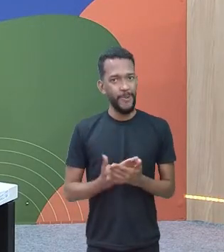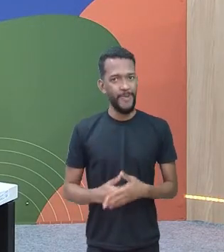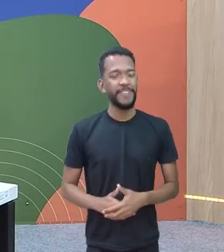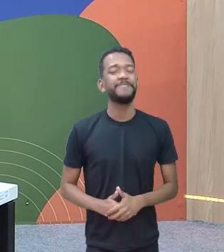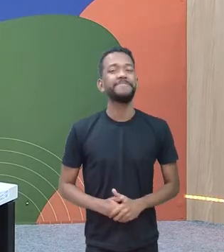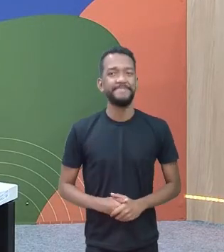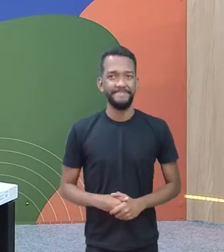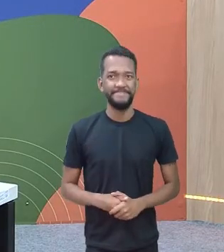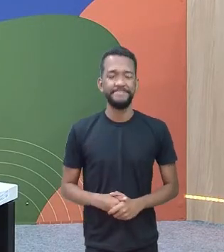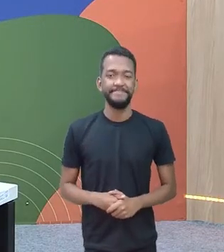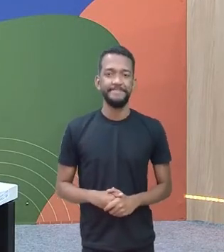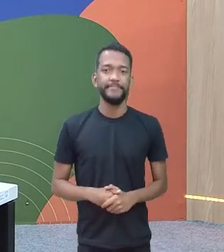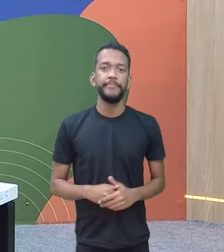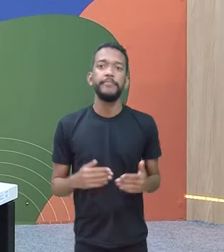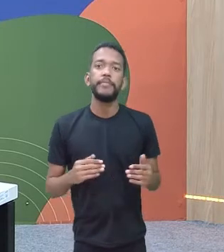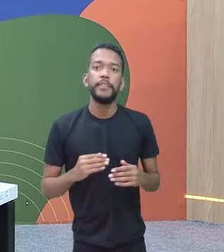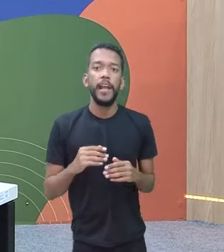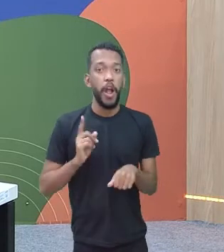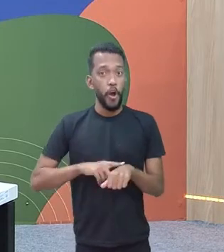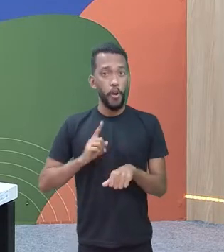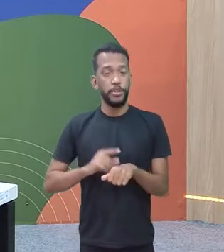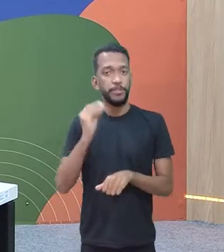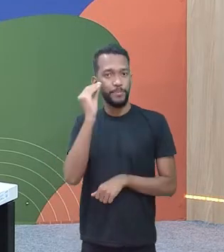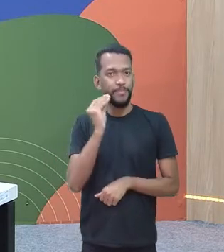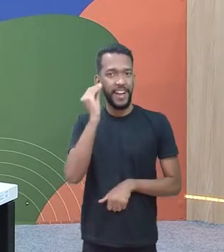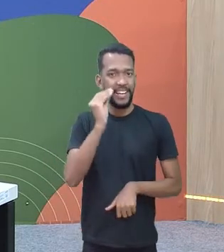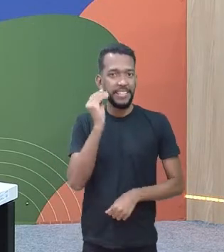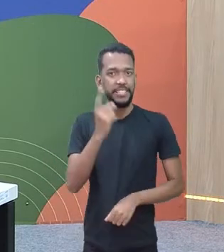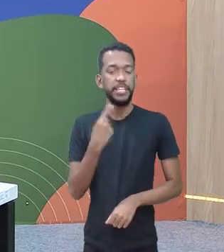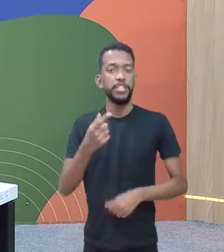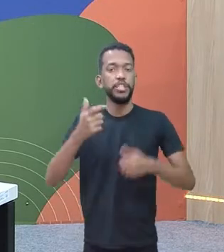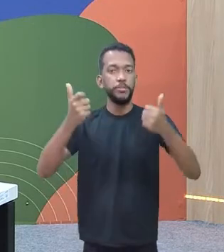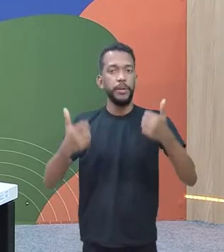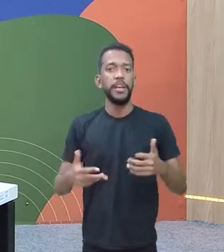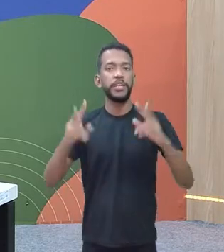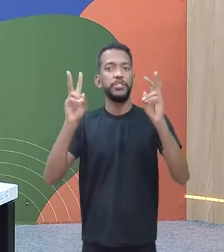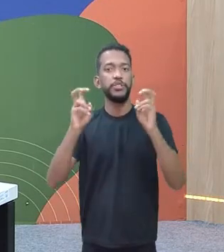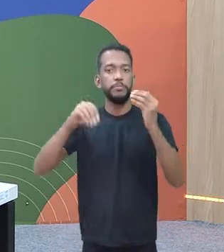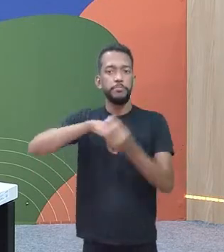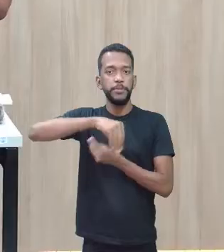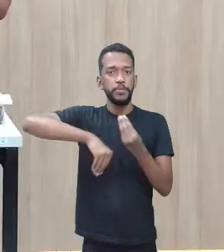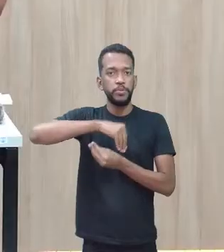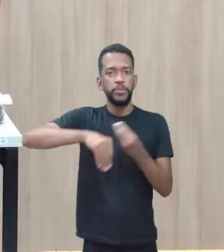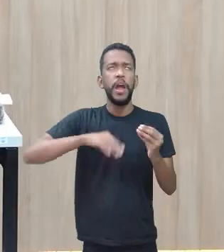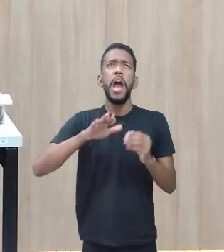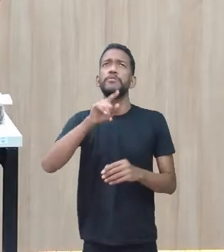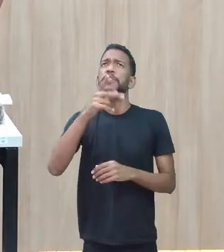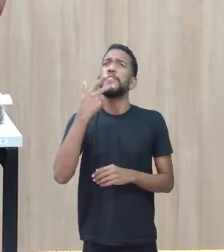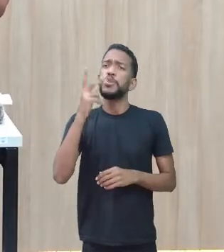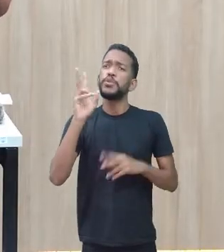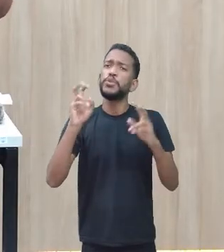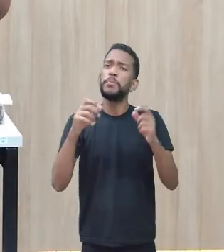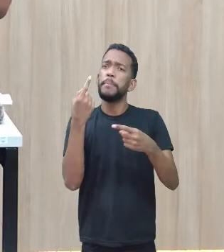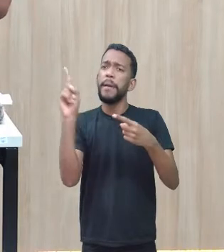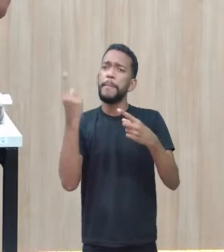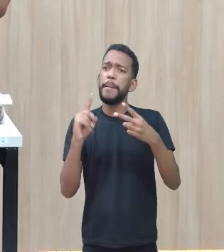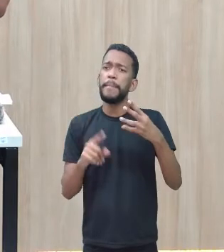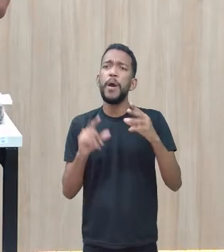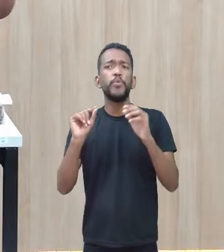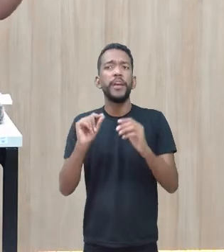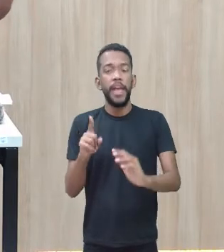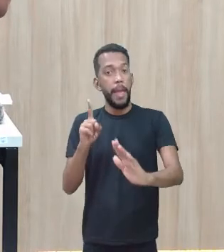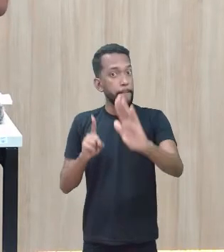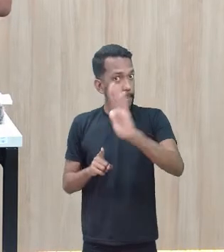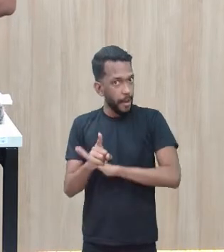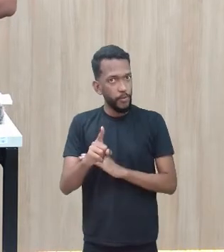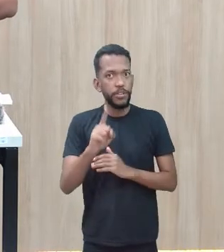lá. É hora da experiência, a gente está falando de mistura. Professora, mas a senhora falou do checkpoint, que são as perguntas, e